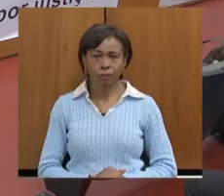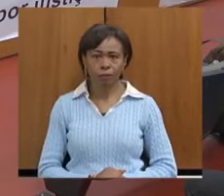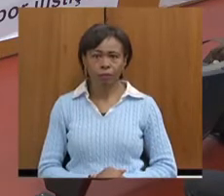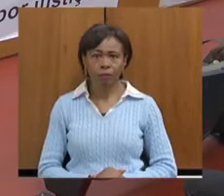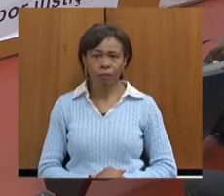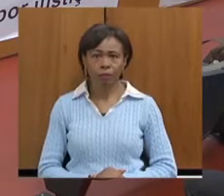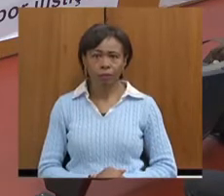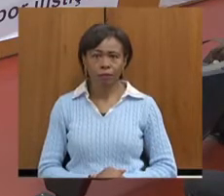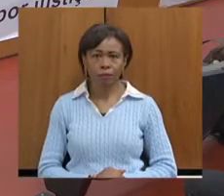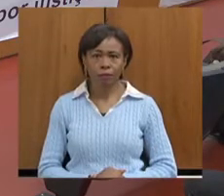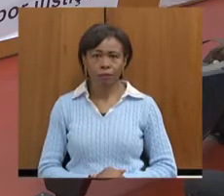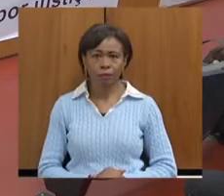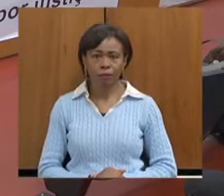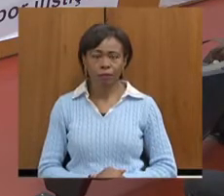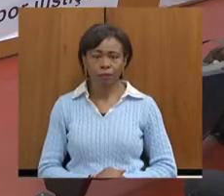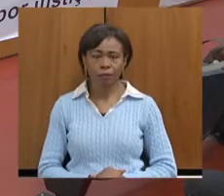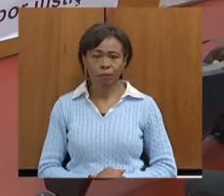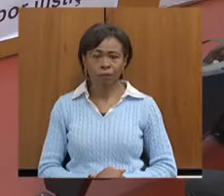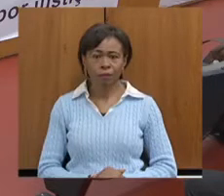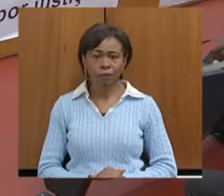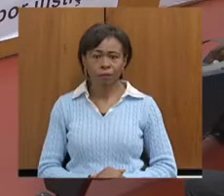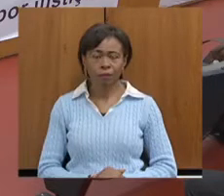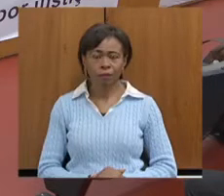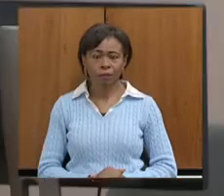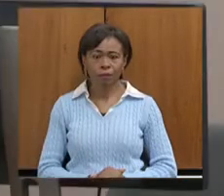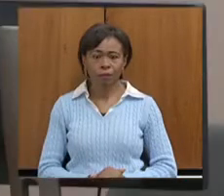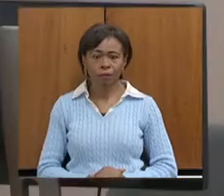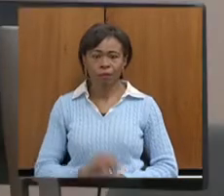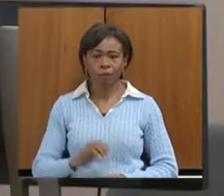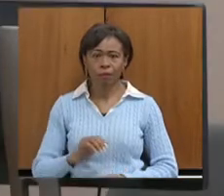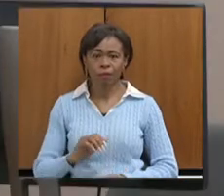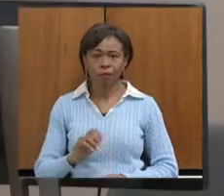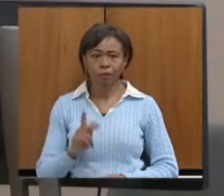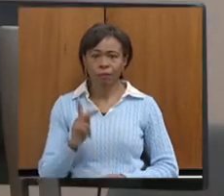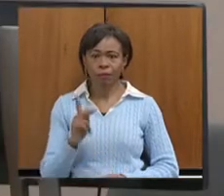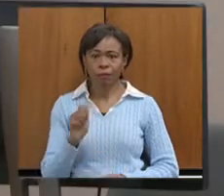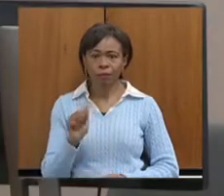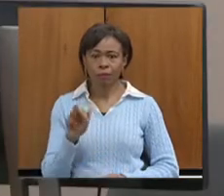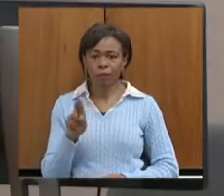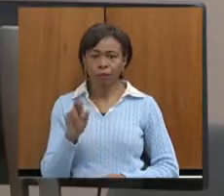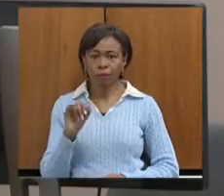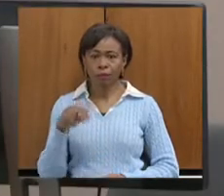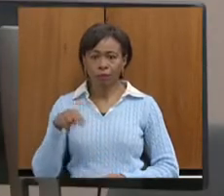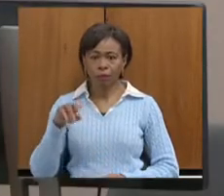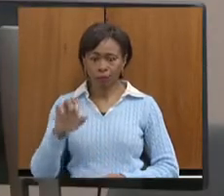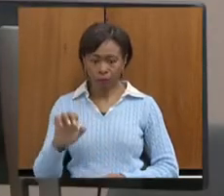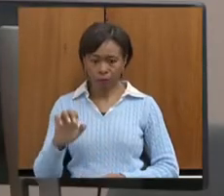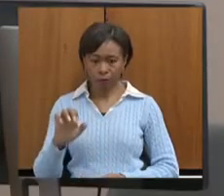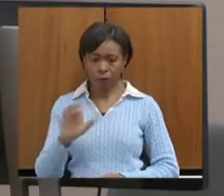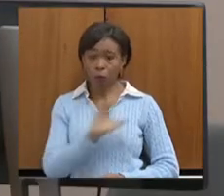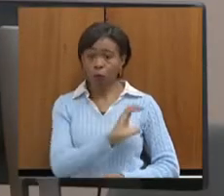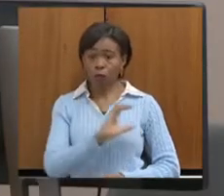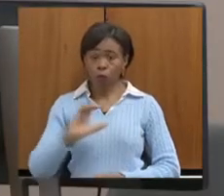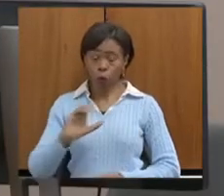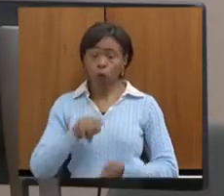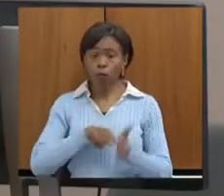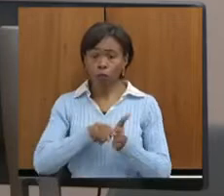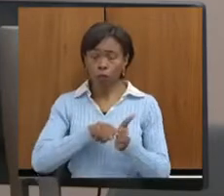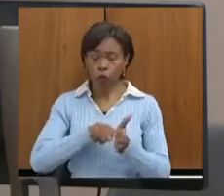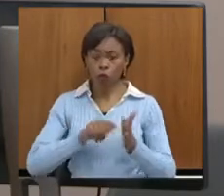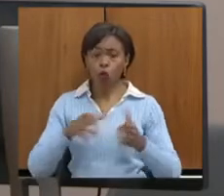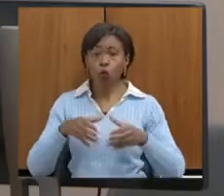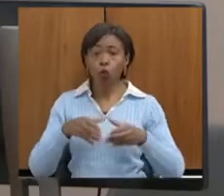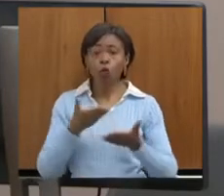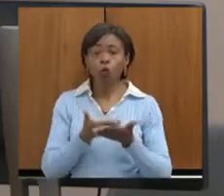E aí Oi Carine Gonçalves Carneiro coordenadora e pesquisadora do grupo de